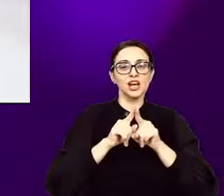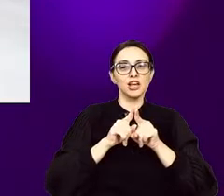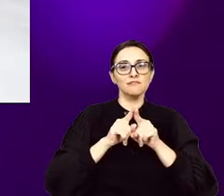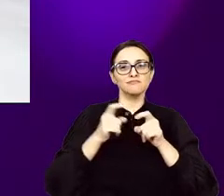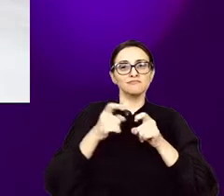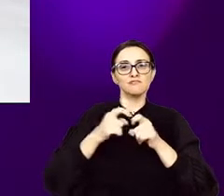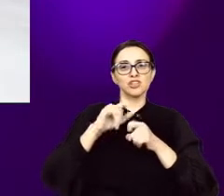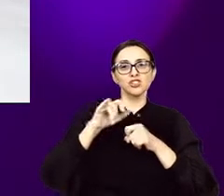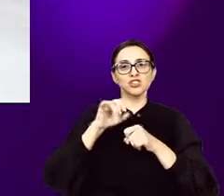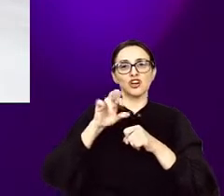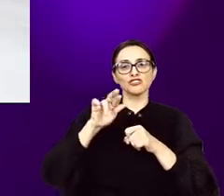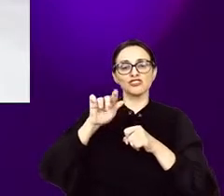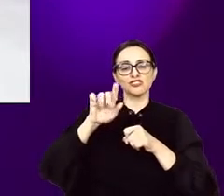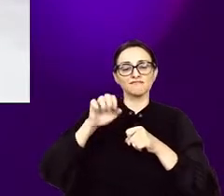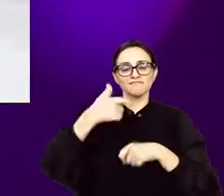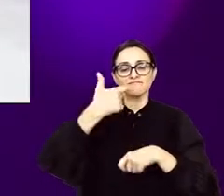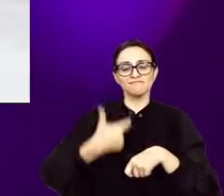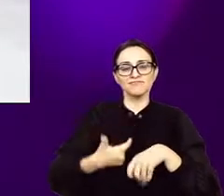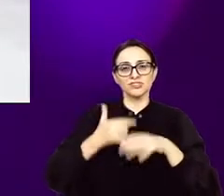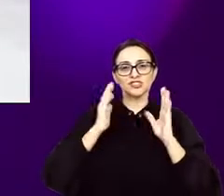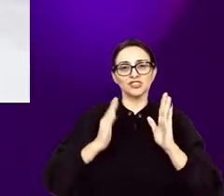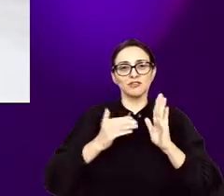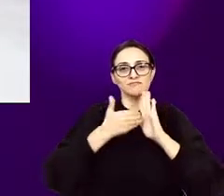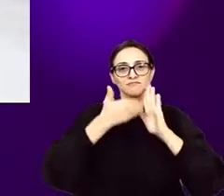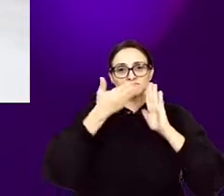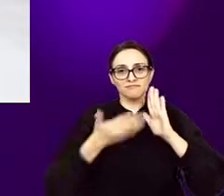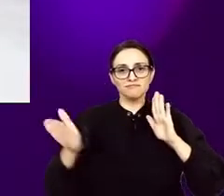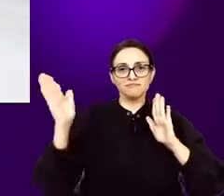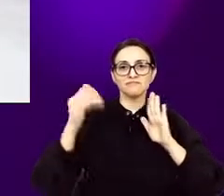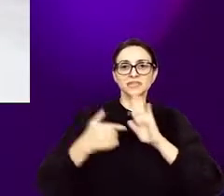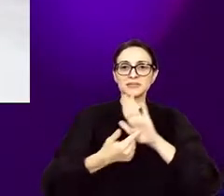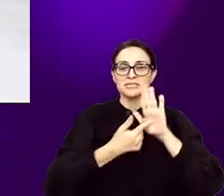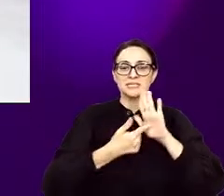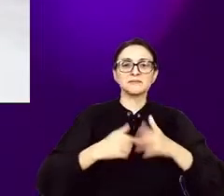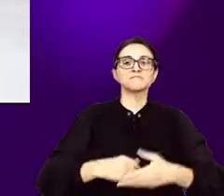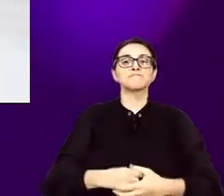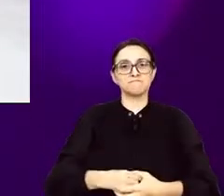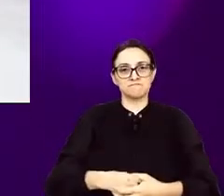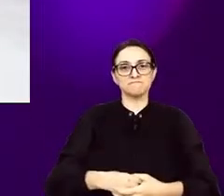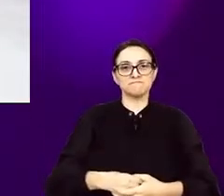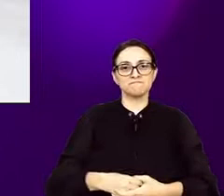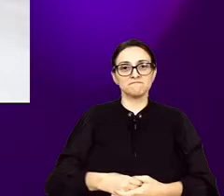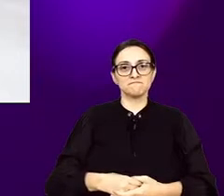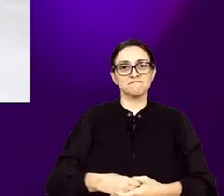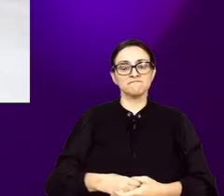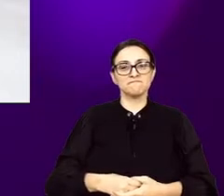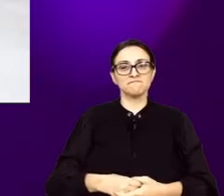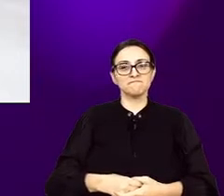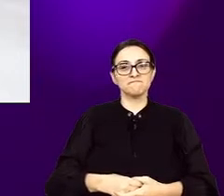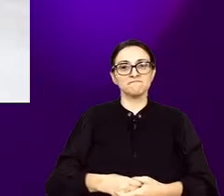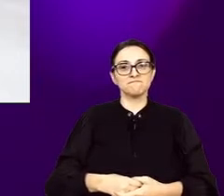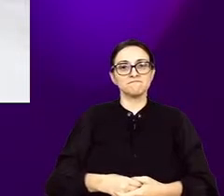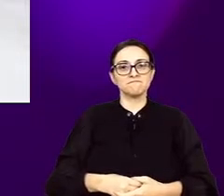me apresentou. Nós vamos dando sequência aqui à apresentação. Então,